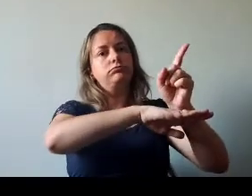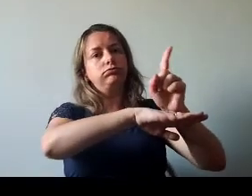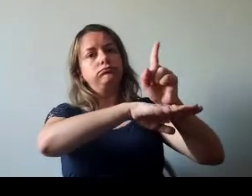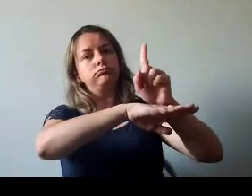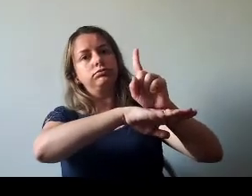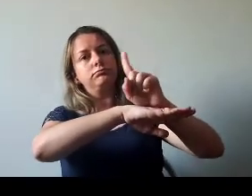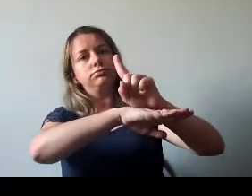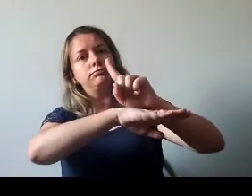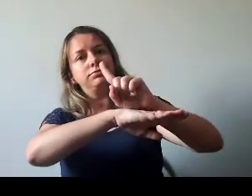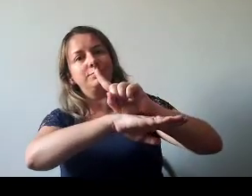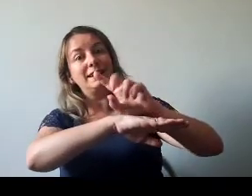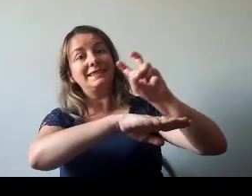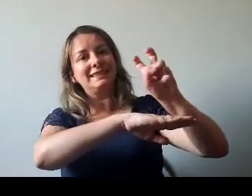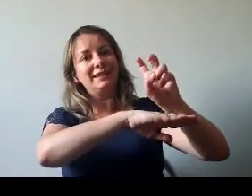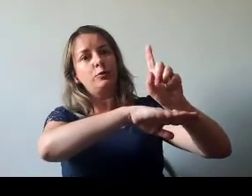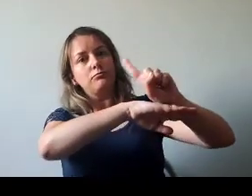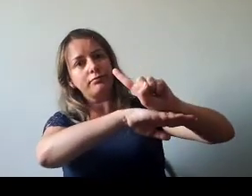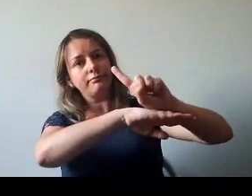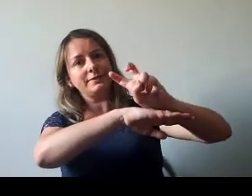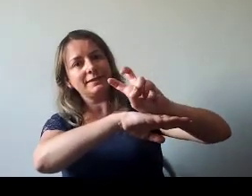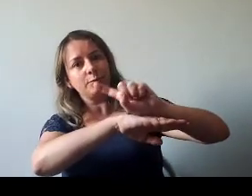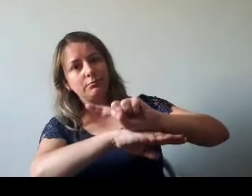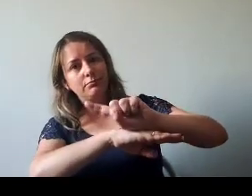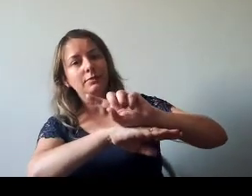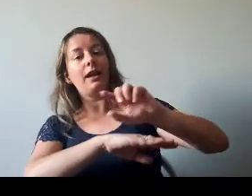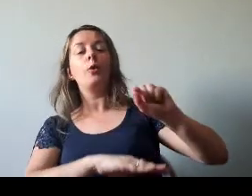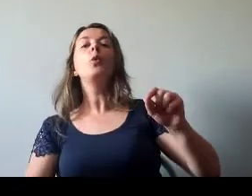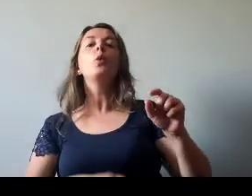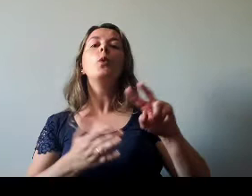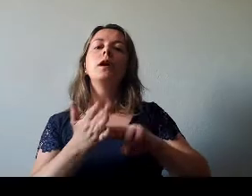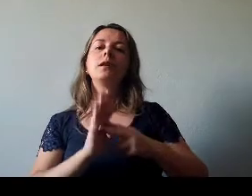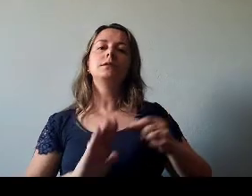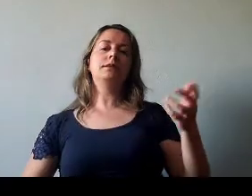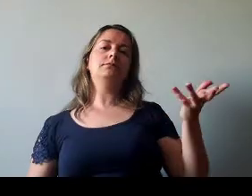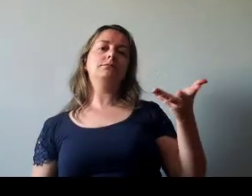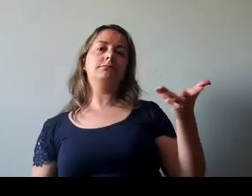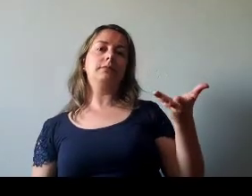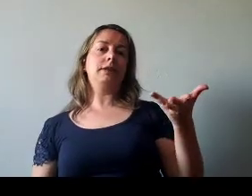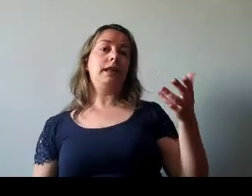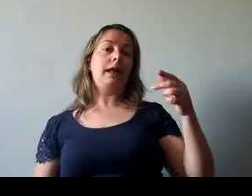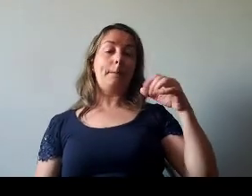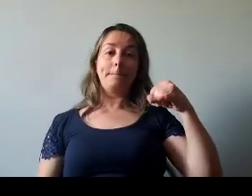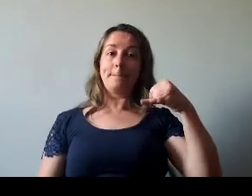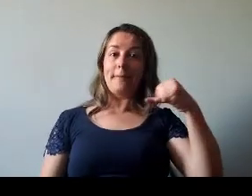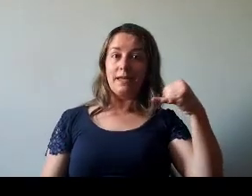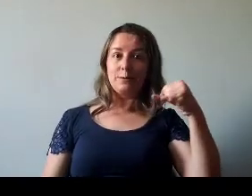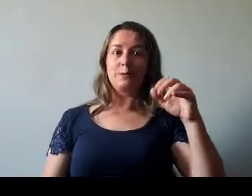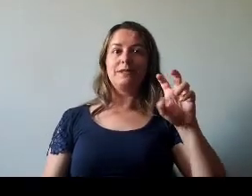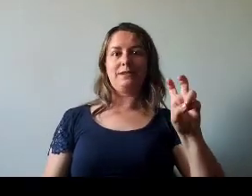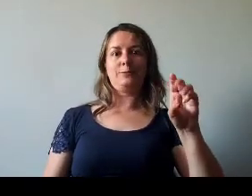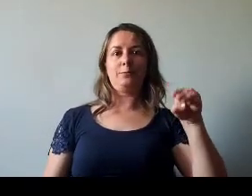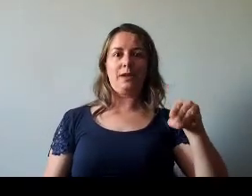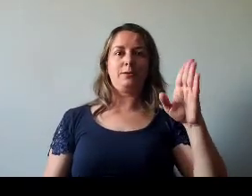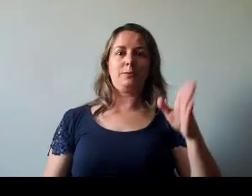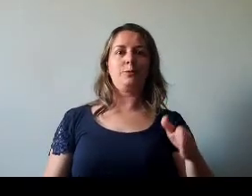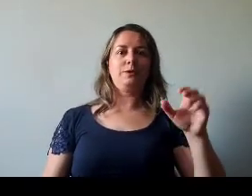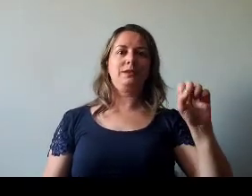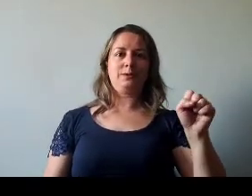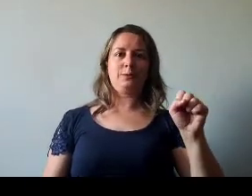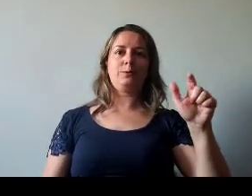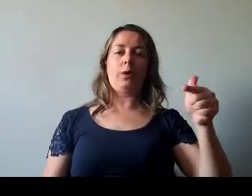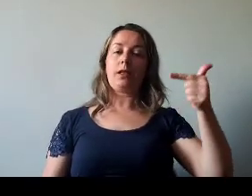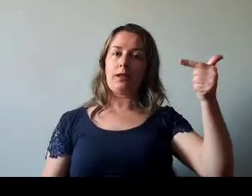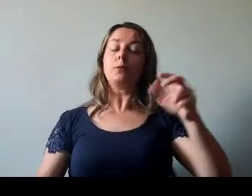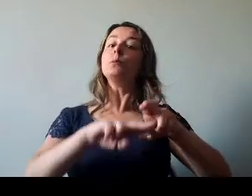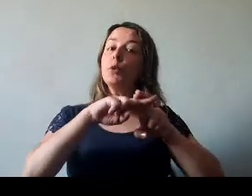segundo quadrado. Ela está caindo 5, né? Ela está caindo 5 metros por segundo a cada segundo. Então, por isso que a aceleração é menos 5 metros por